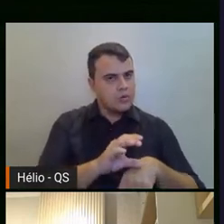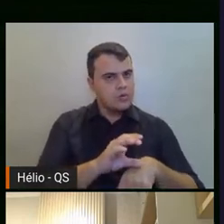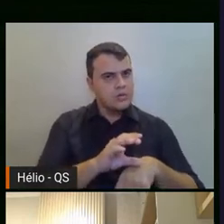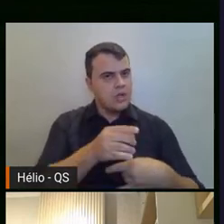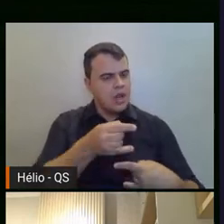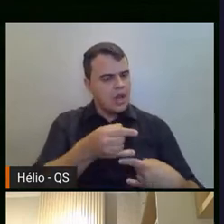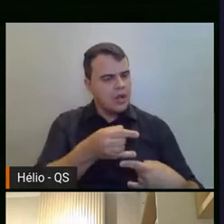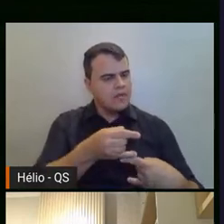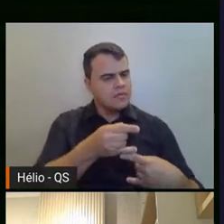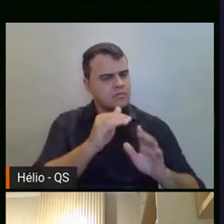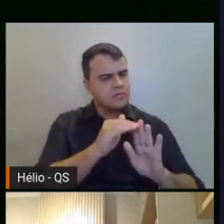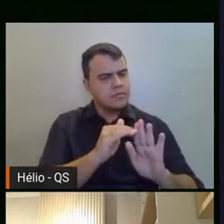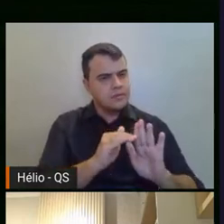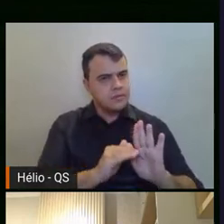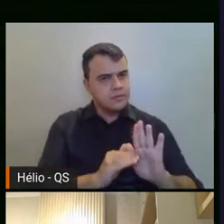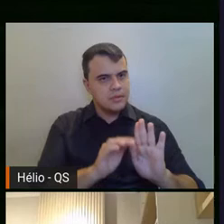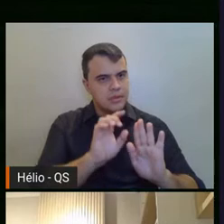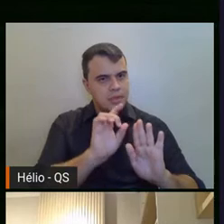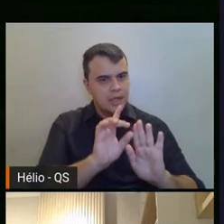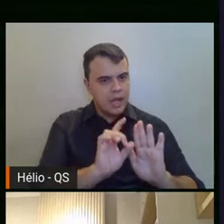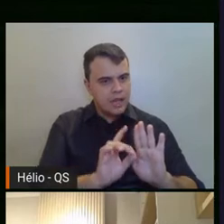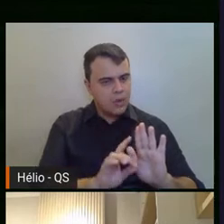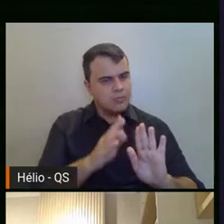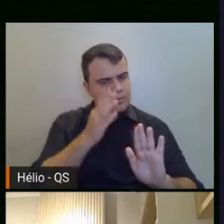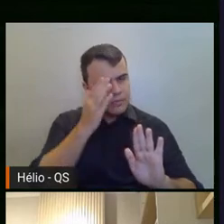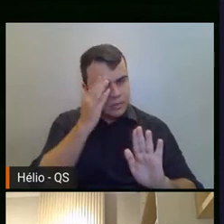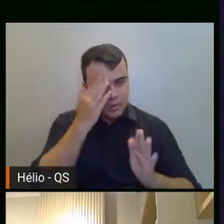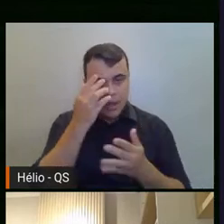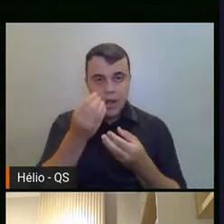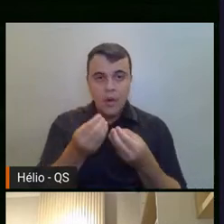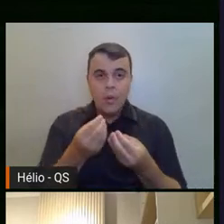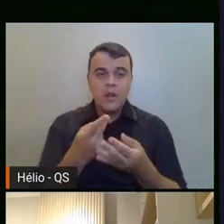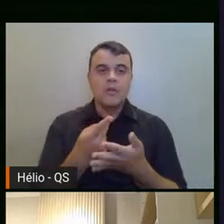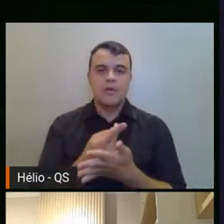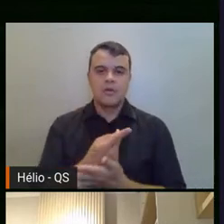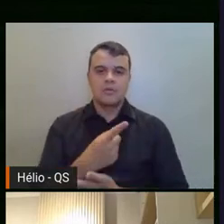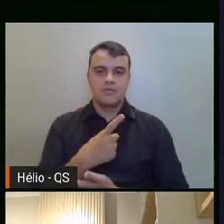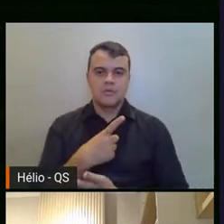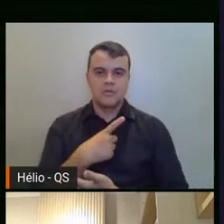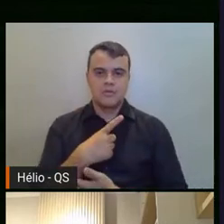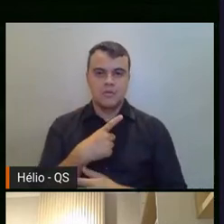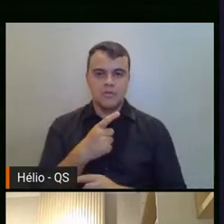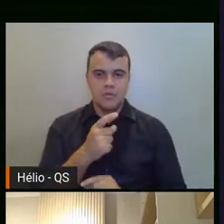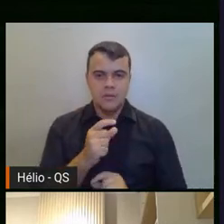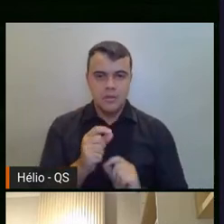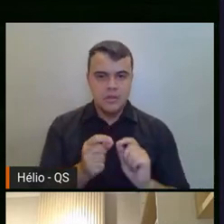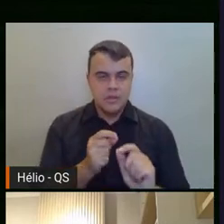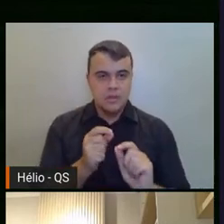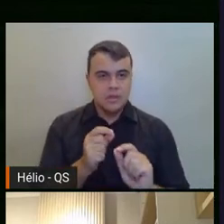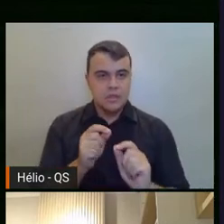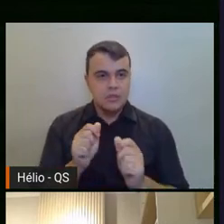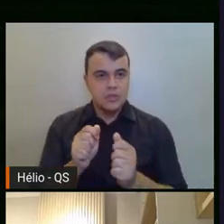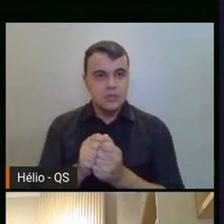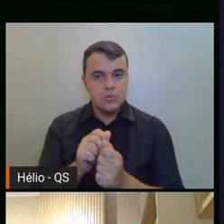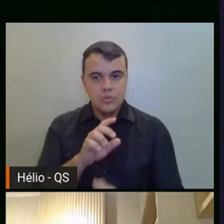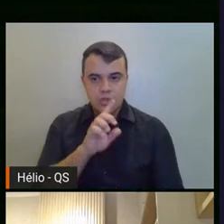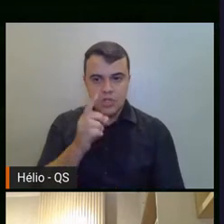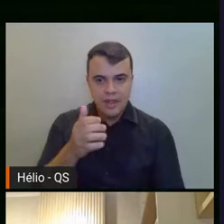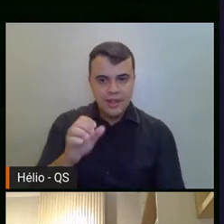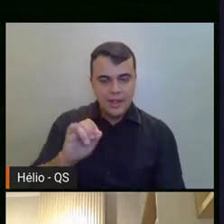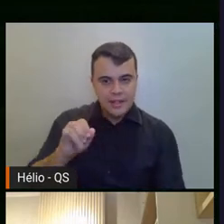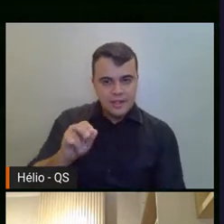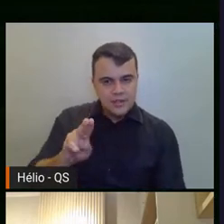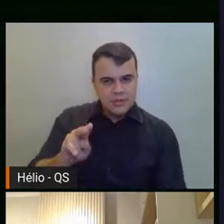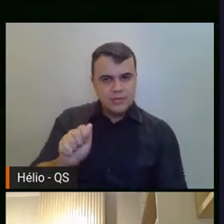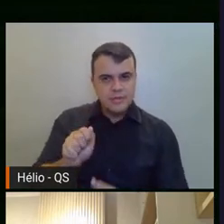mentorias a gente passou uma uma ali né para vocês saberem quando elas vão estar acontecendo já vai rolar uma dia 10 com a Ju Então já se